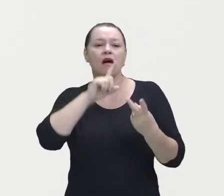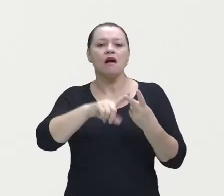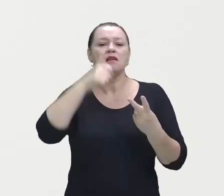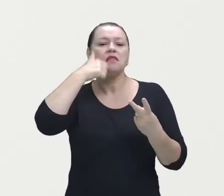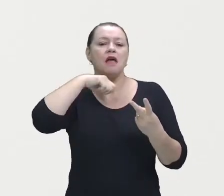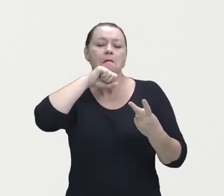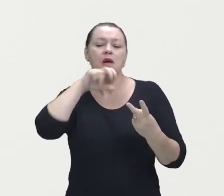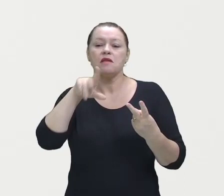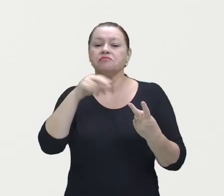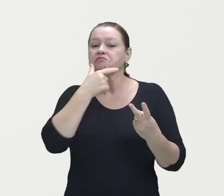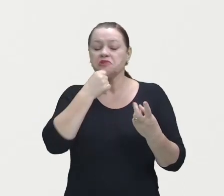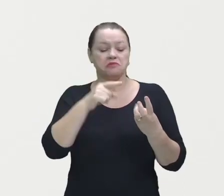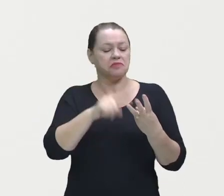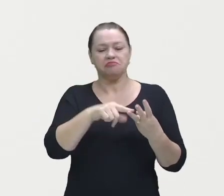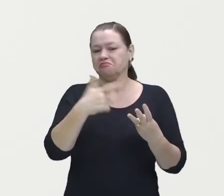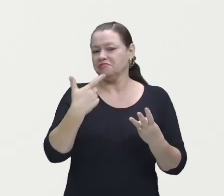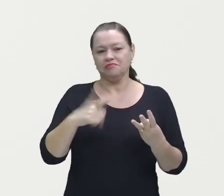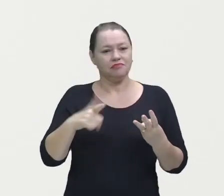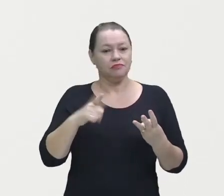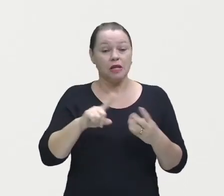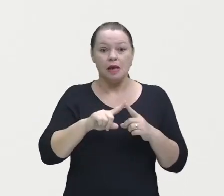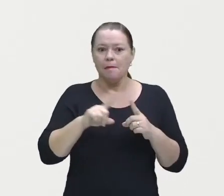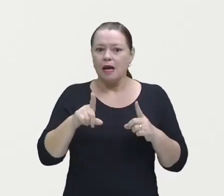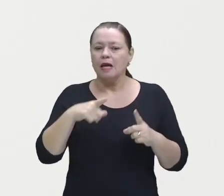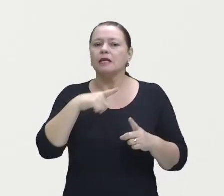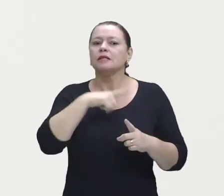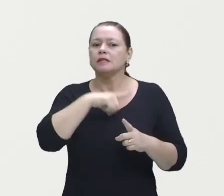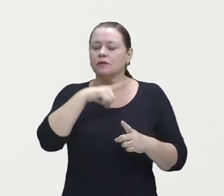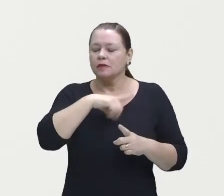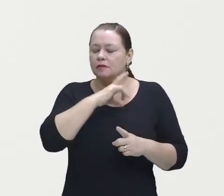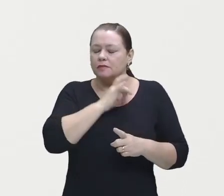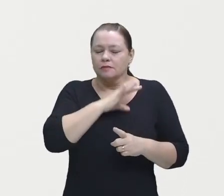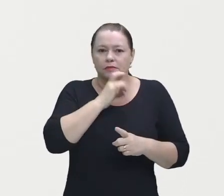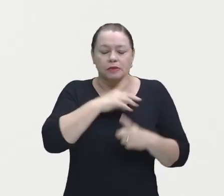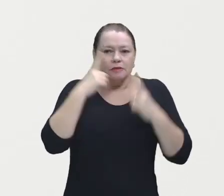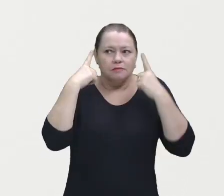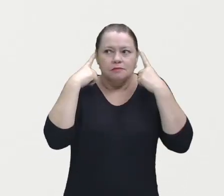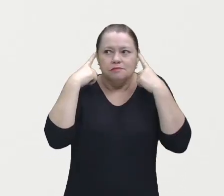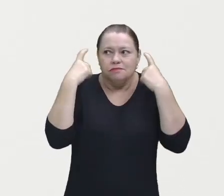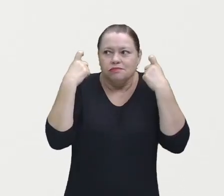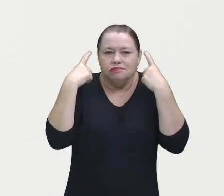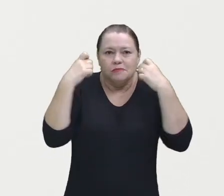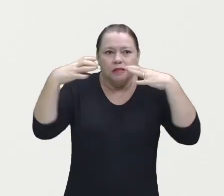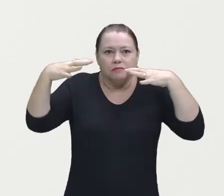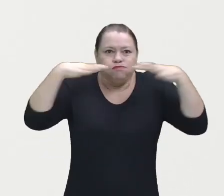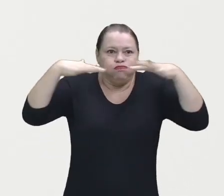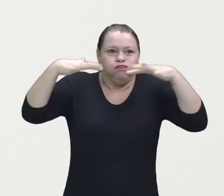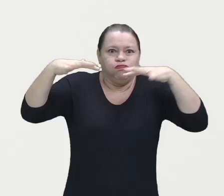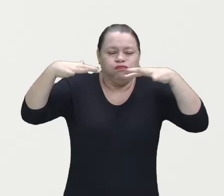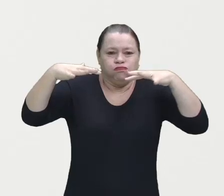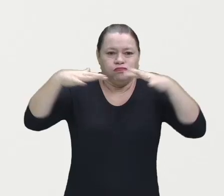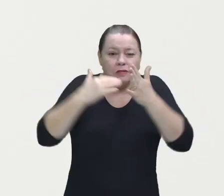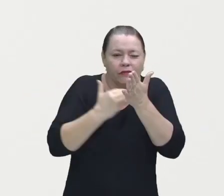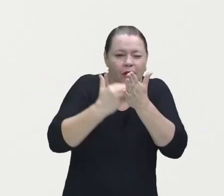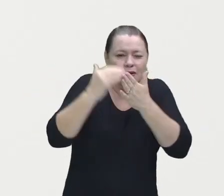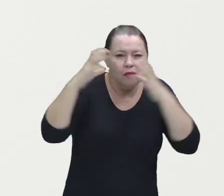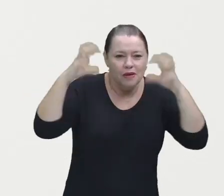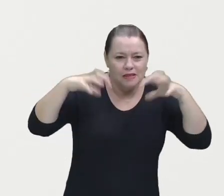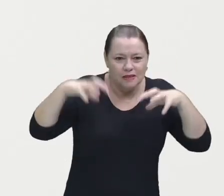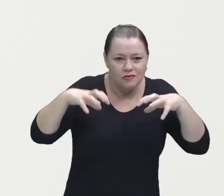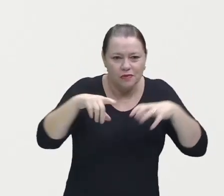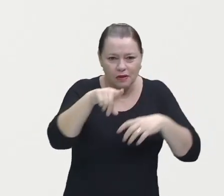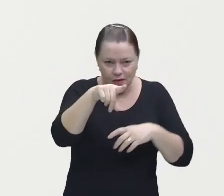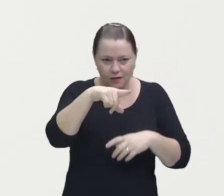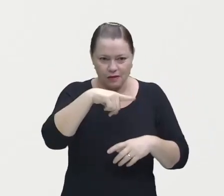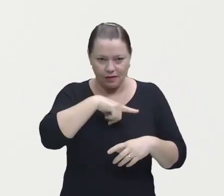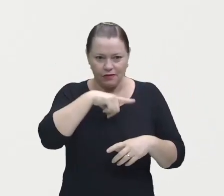nem do irmão. Mas eu tenho muito medo do barulho do trovão. Você também tem